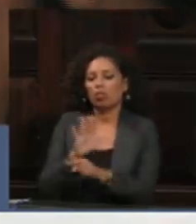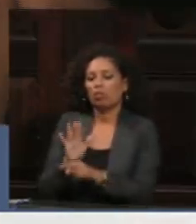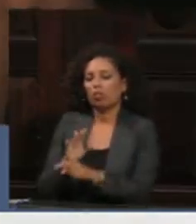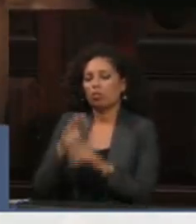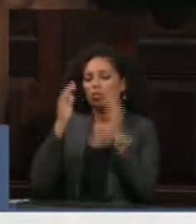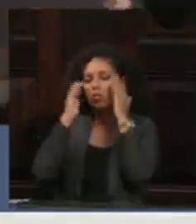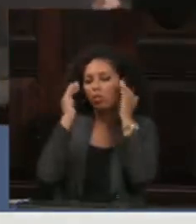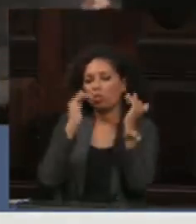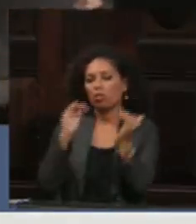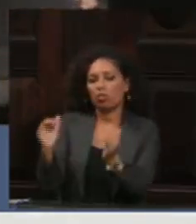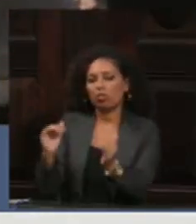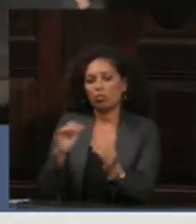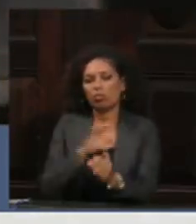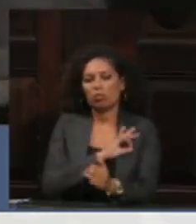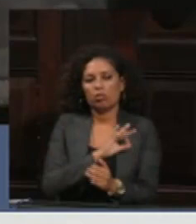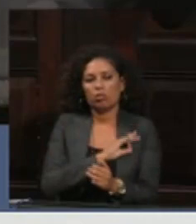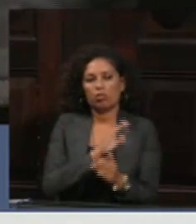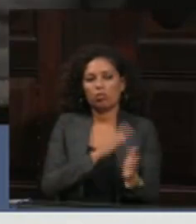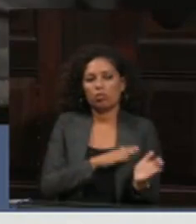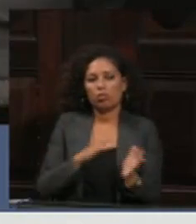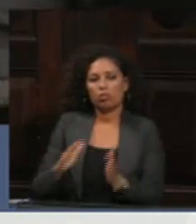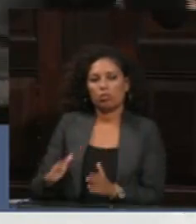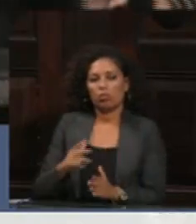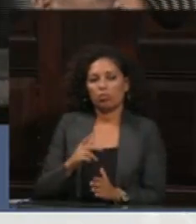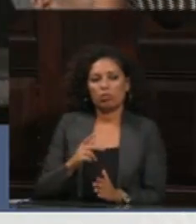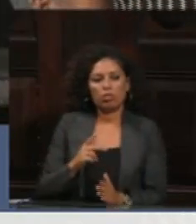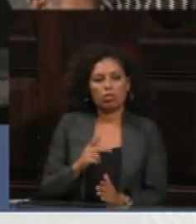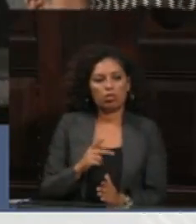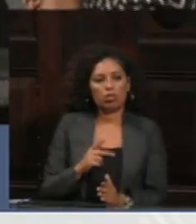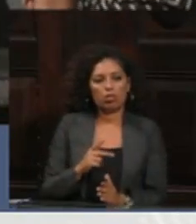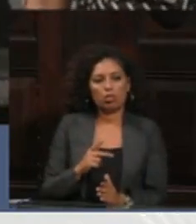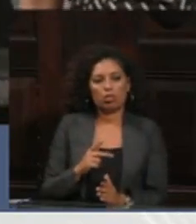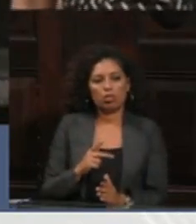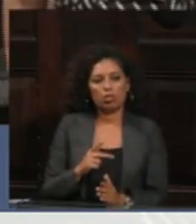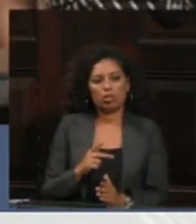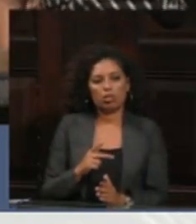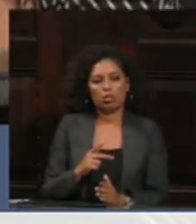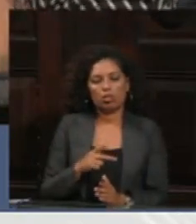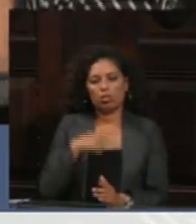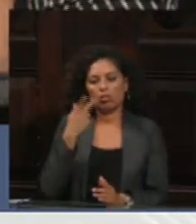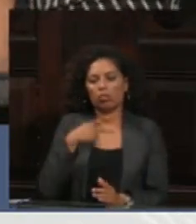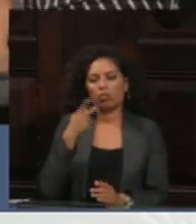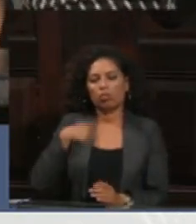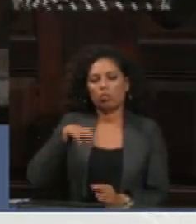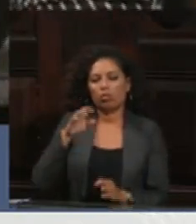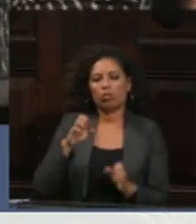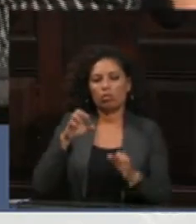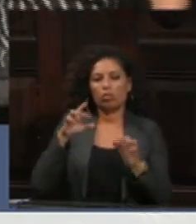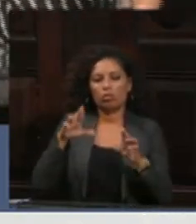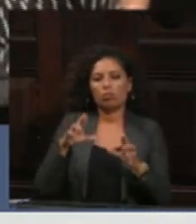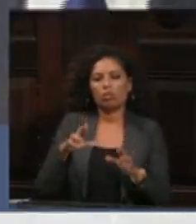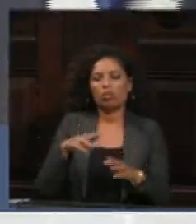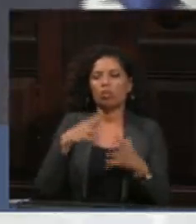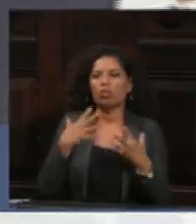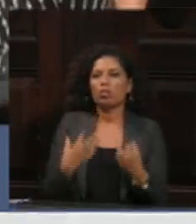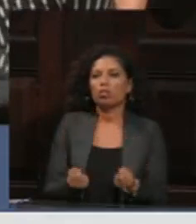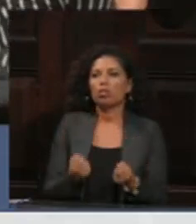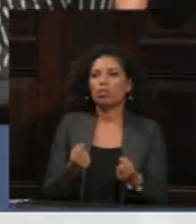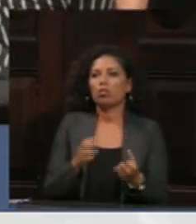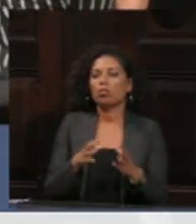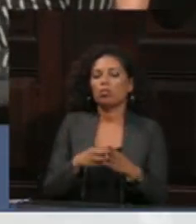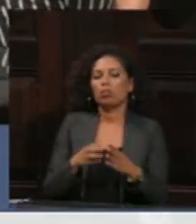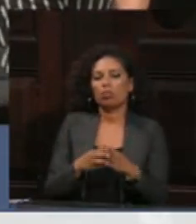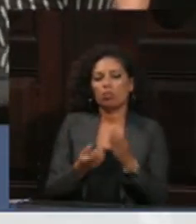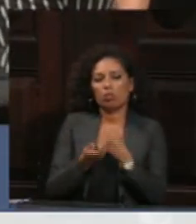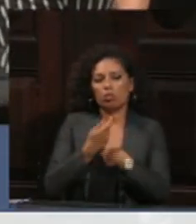sofrida, presidente. Pela ordem, senhor presidente. Deixa eu só colher o parecer. 1 minuto, por favor. Parecer Dante. favorável. Pela Comissão